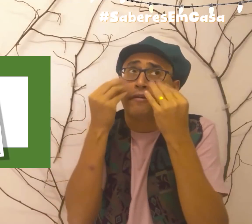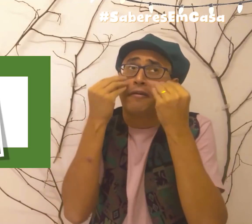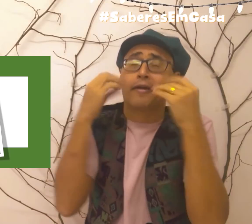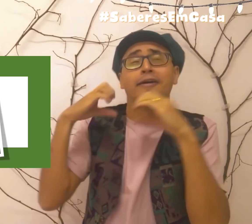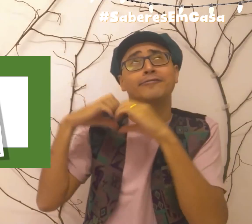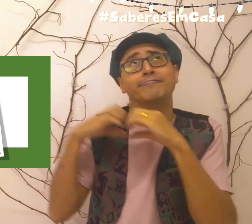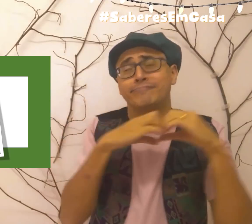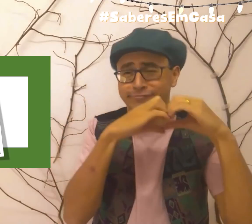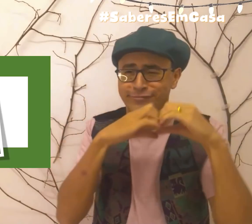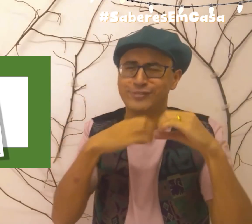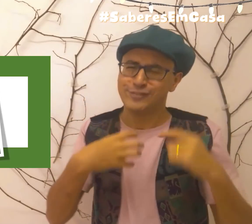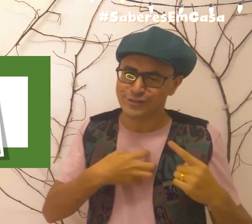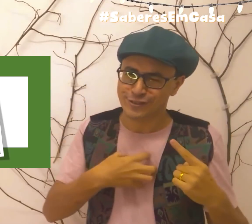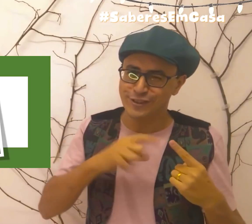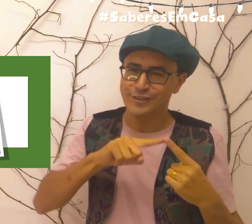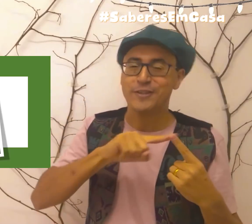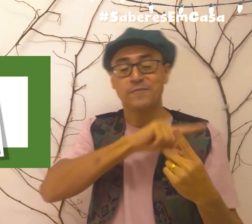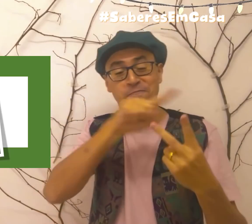manhoso,